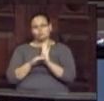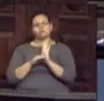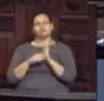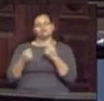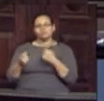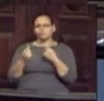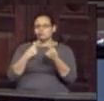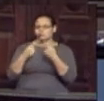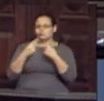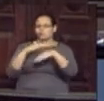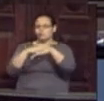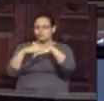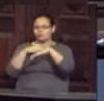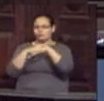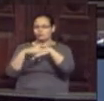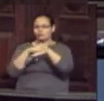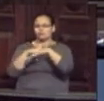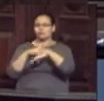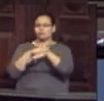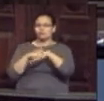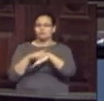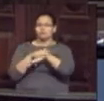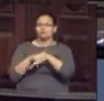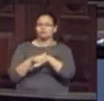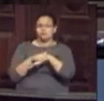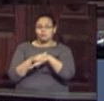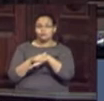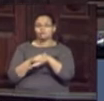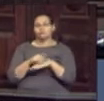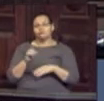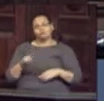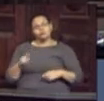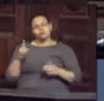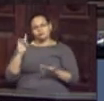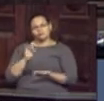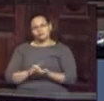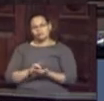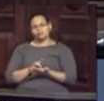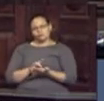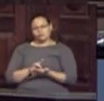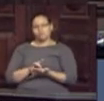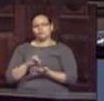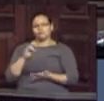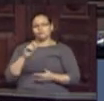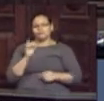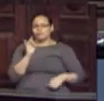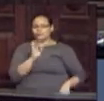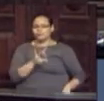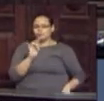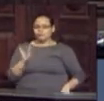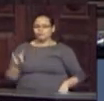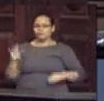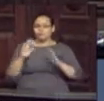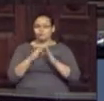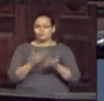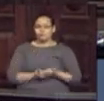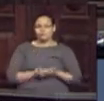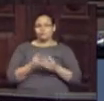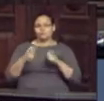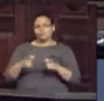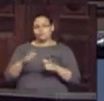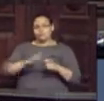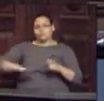dialogado, humanizado, que leve em conta a realidade específica e concreta de cada escola, naquela